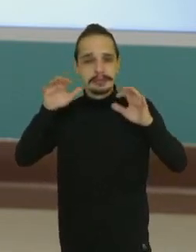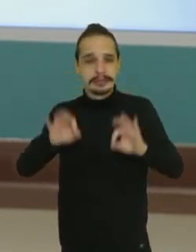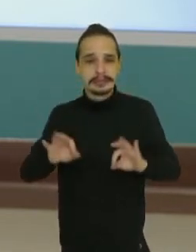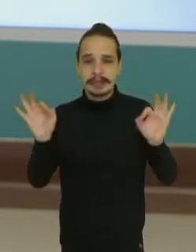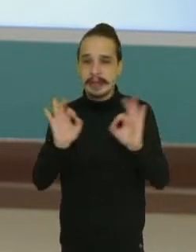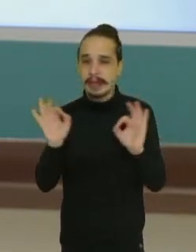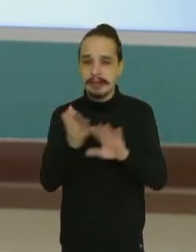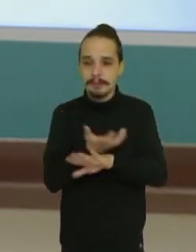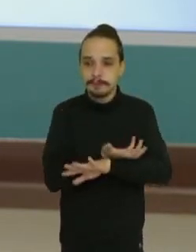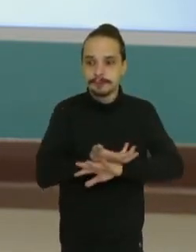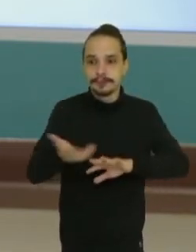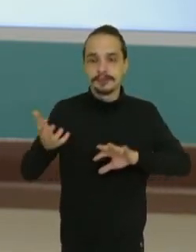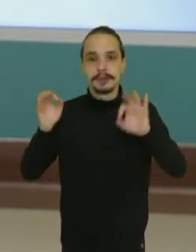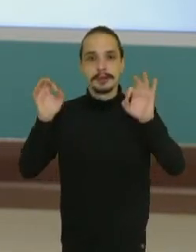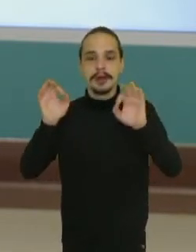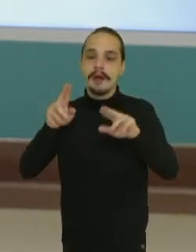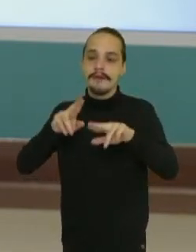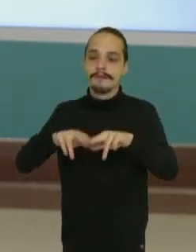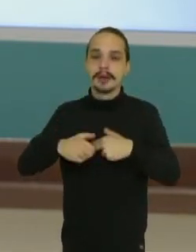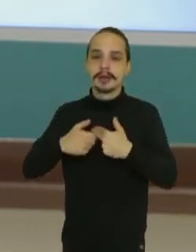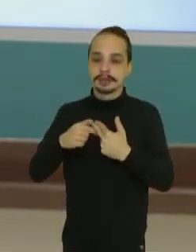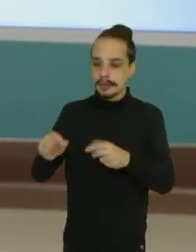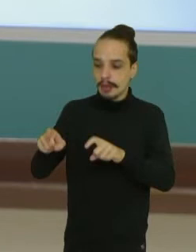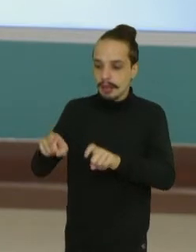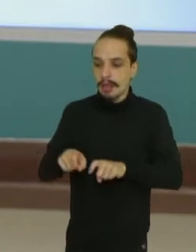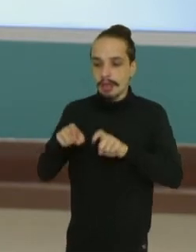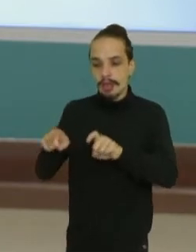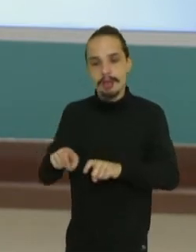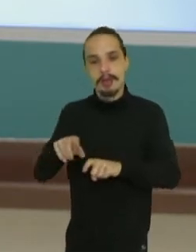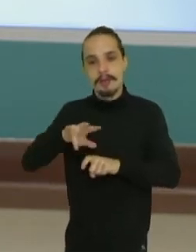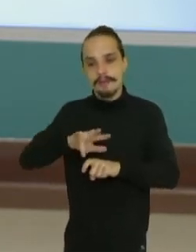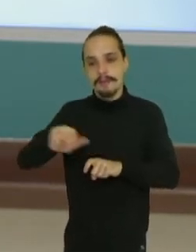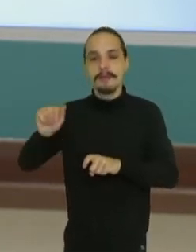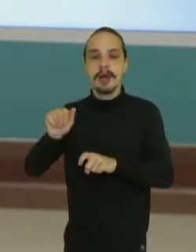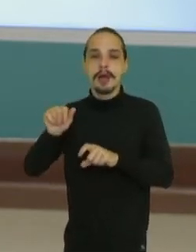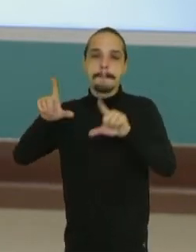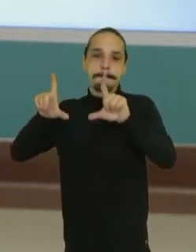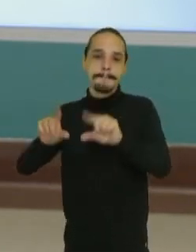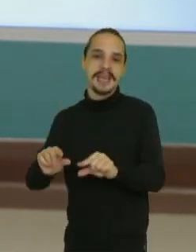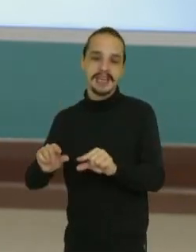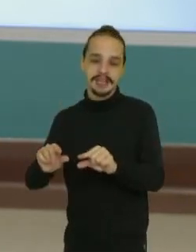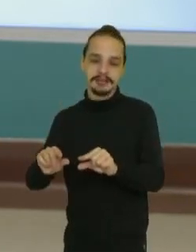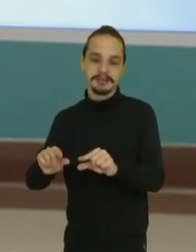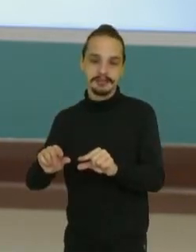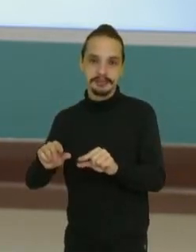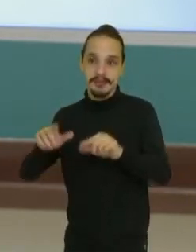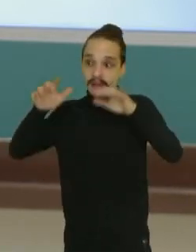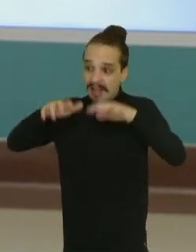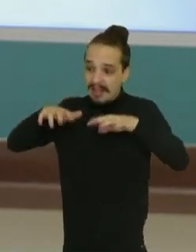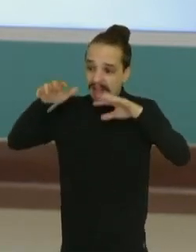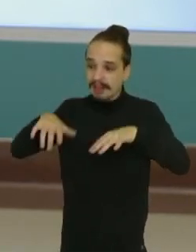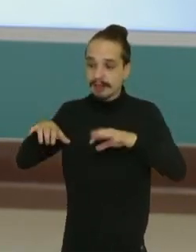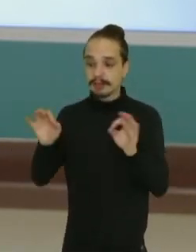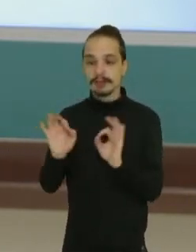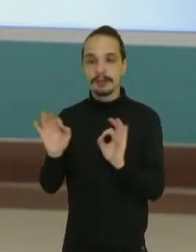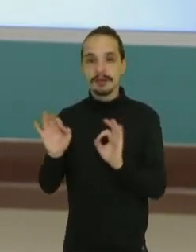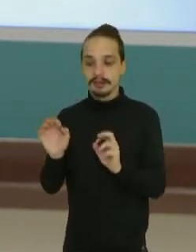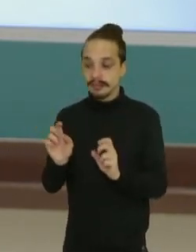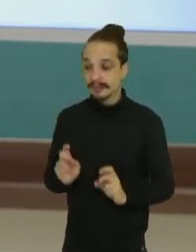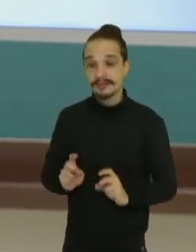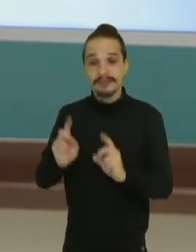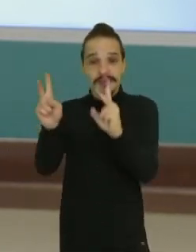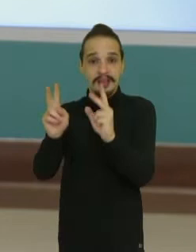agrícola. Essa falha pode gerar uma recessão econômica. Né? Se nós não vendermos aquele commodity, não vendemos